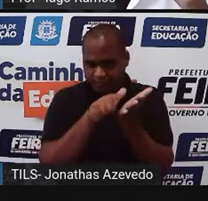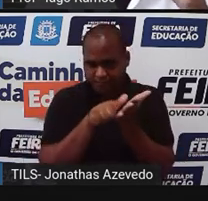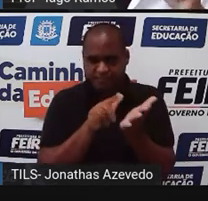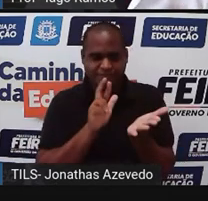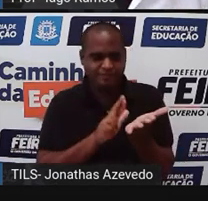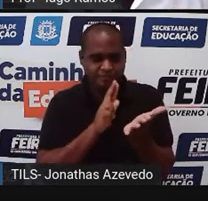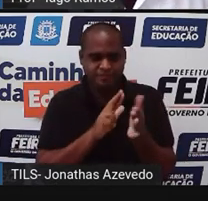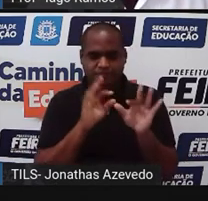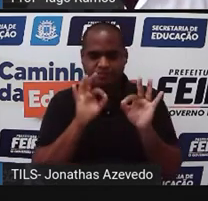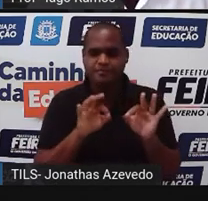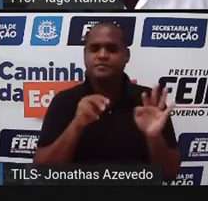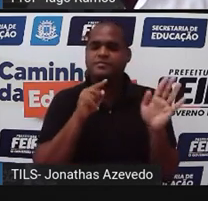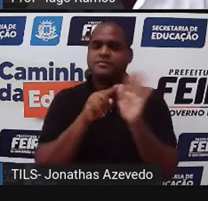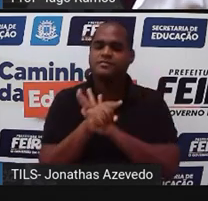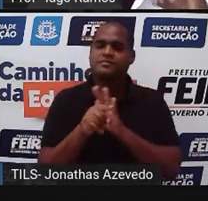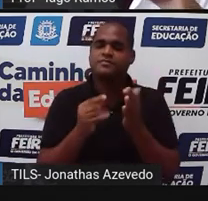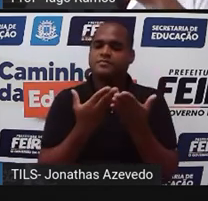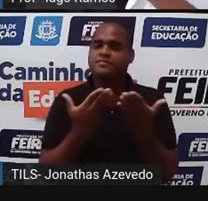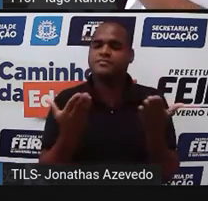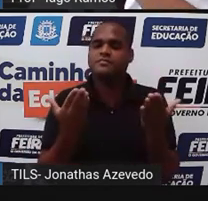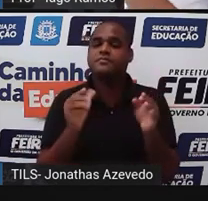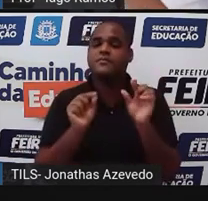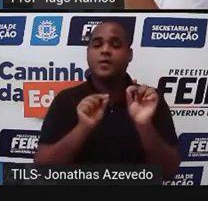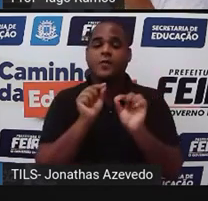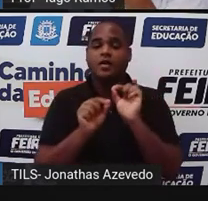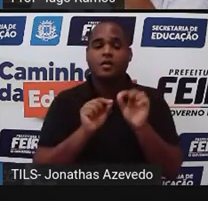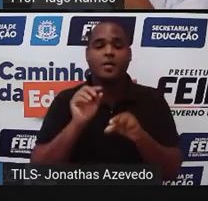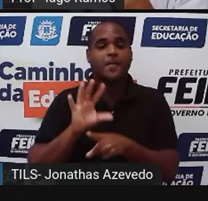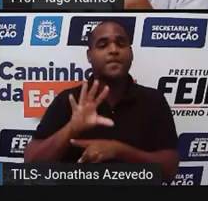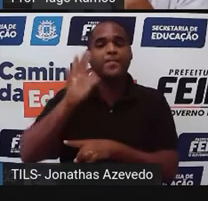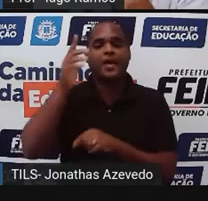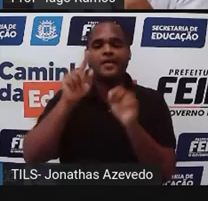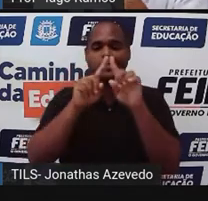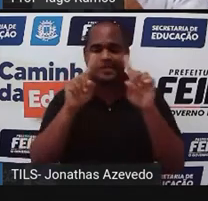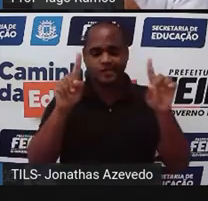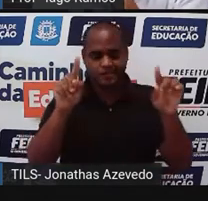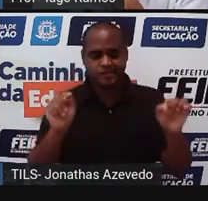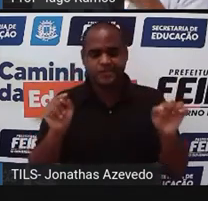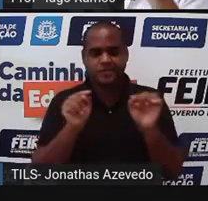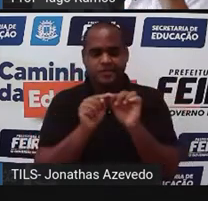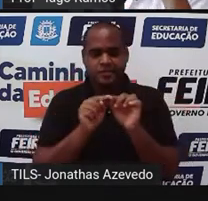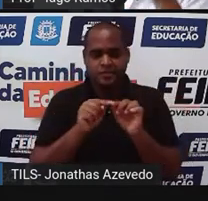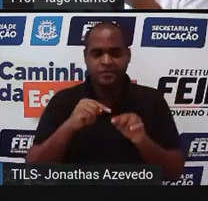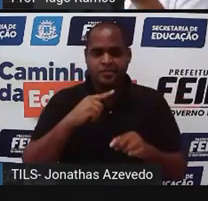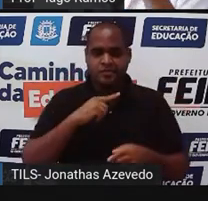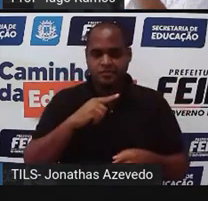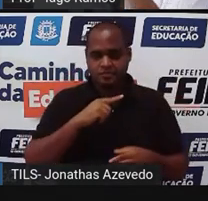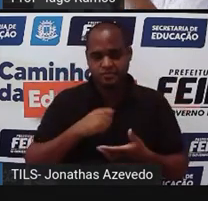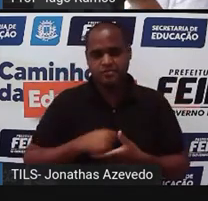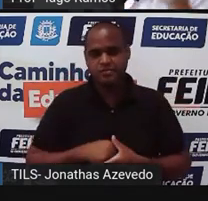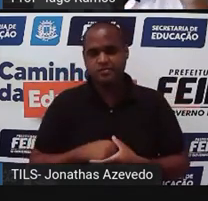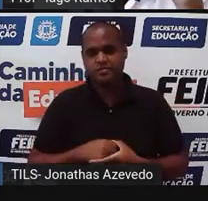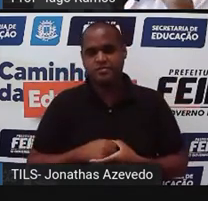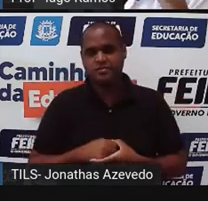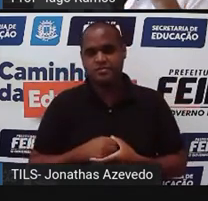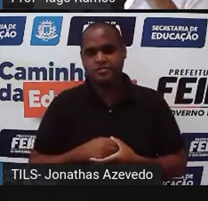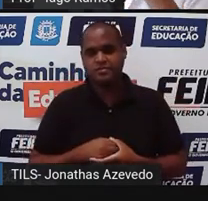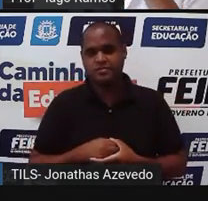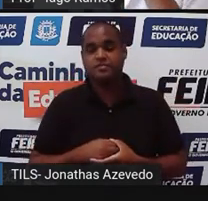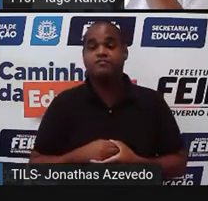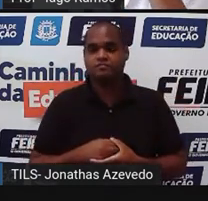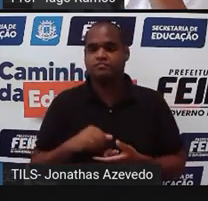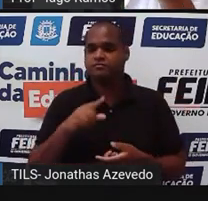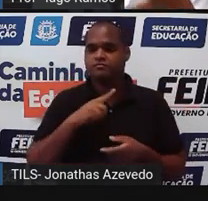Qual é a pergunta e o que aconteceu com o retângulo o retângulo fez uma